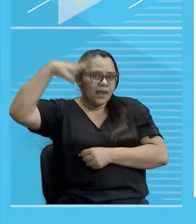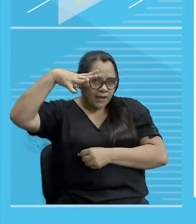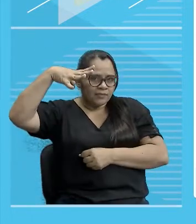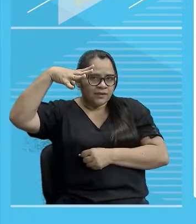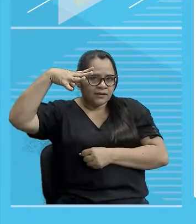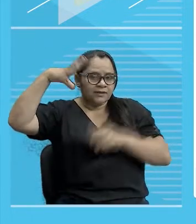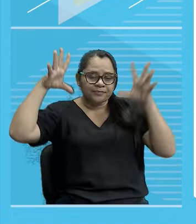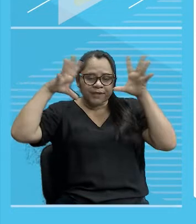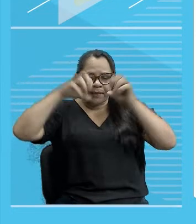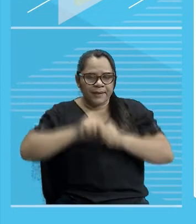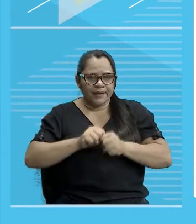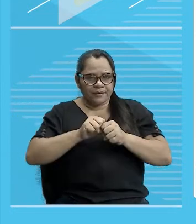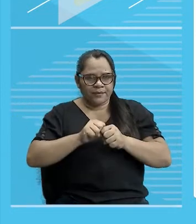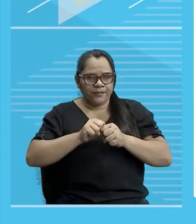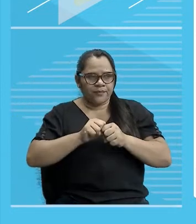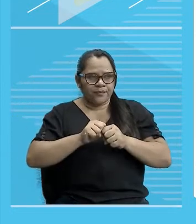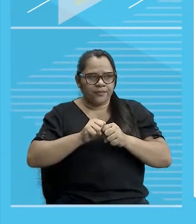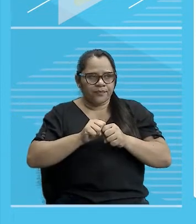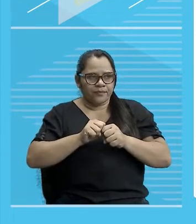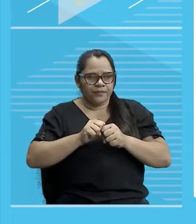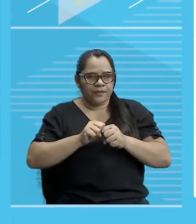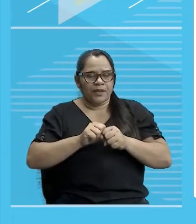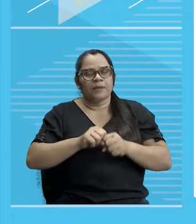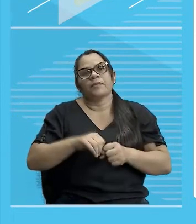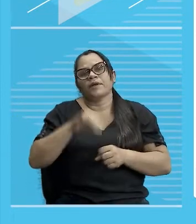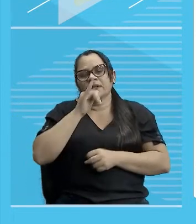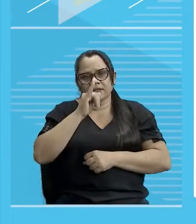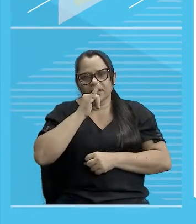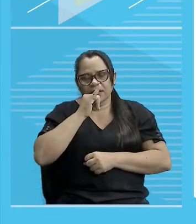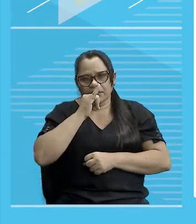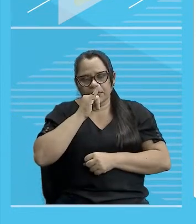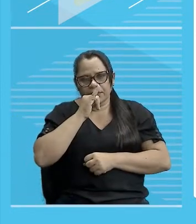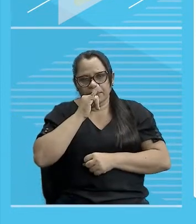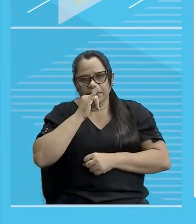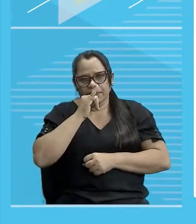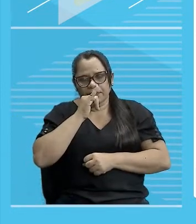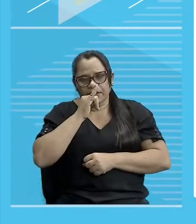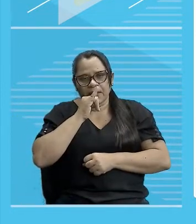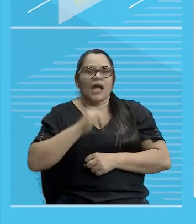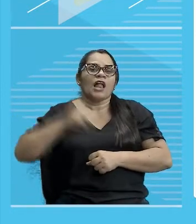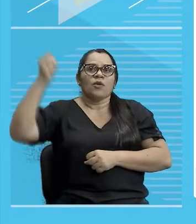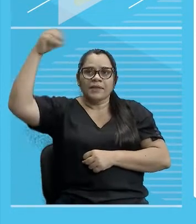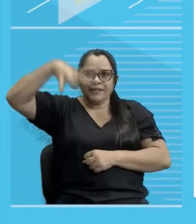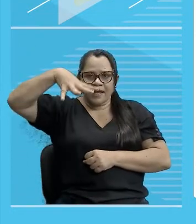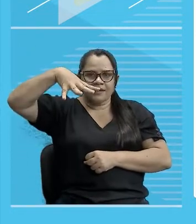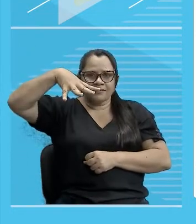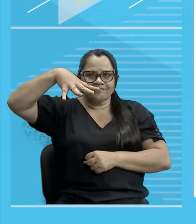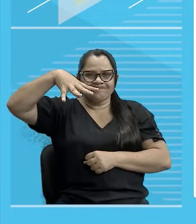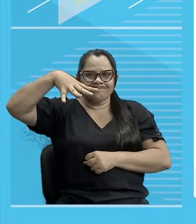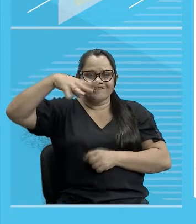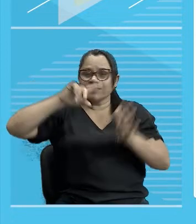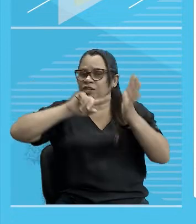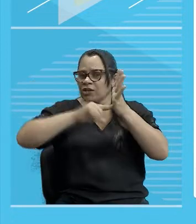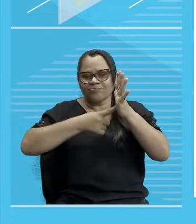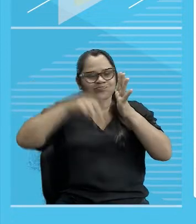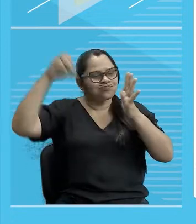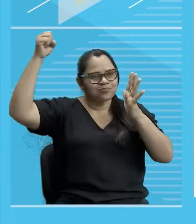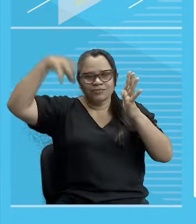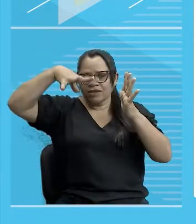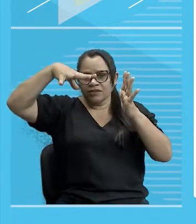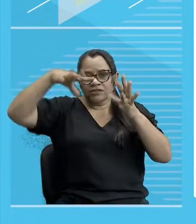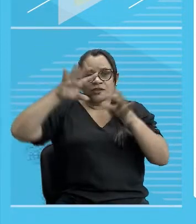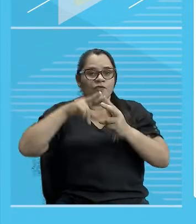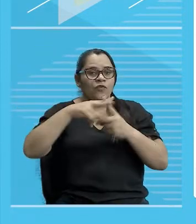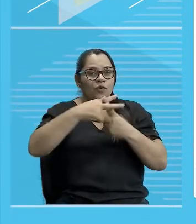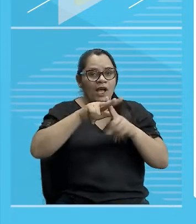luminária luminária não acende Esse é o primeiro problema então eu vou ajustar a